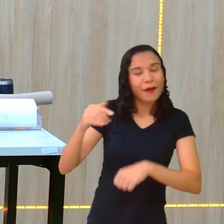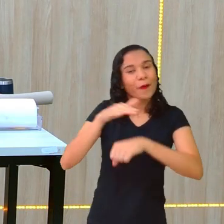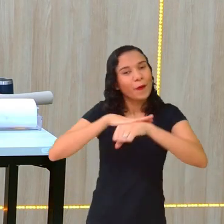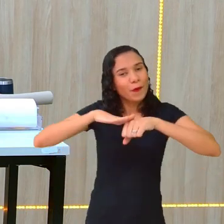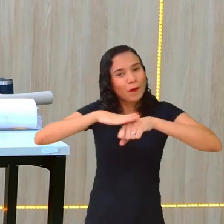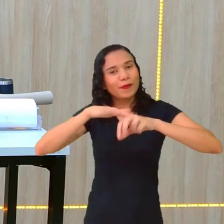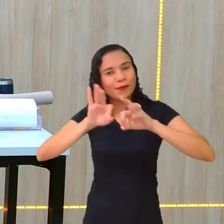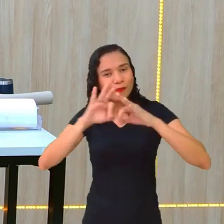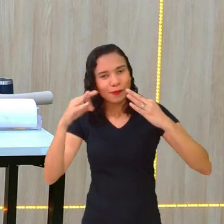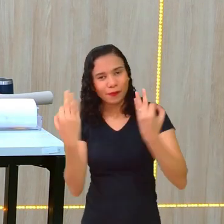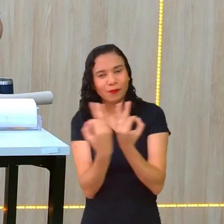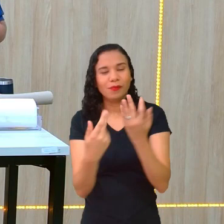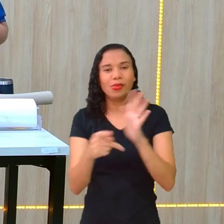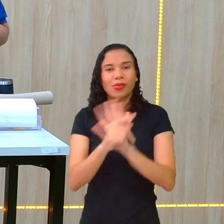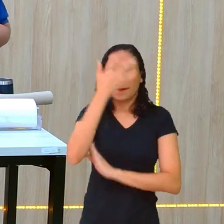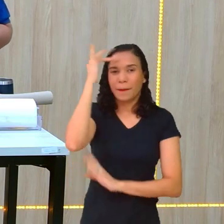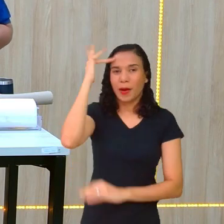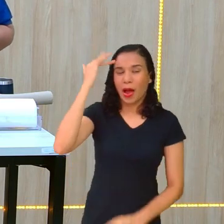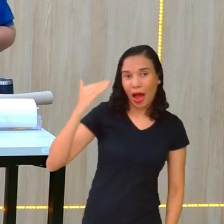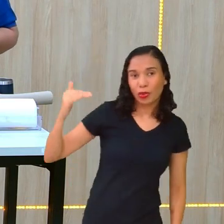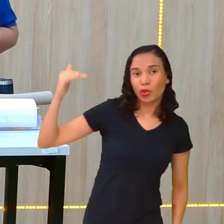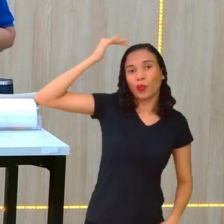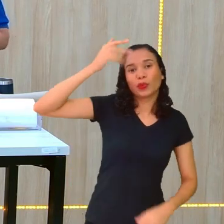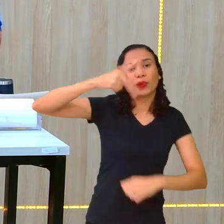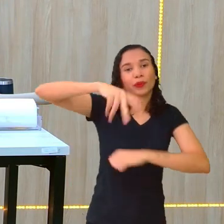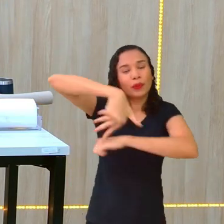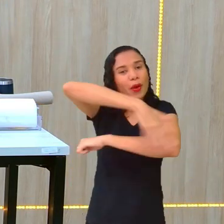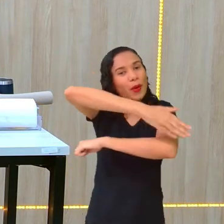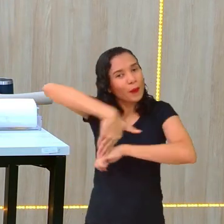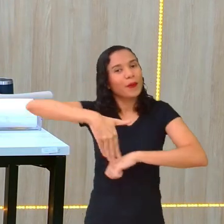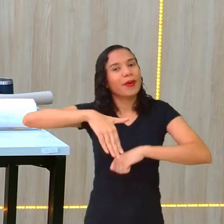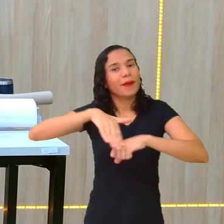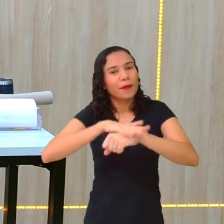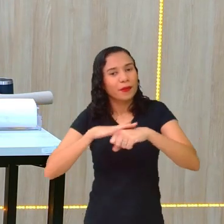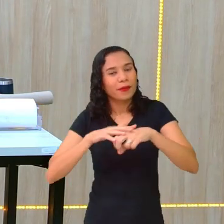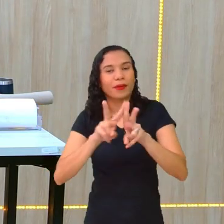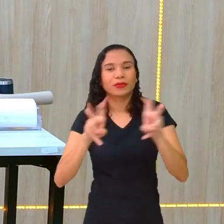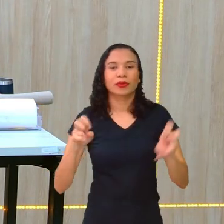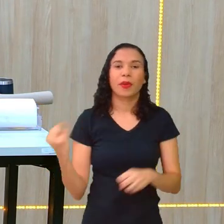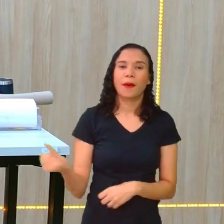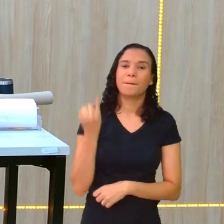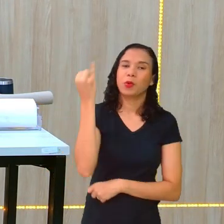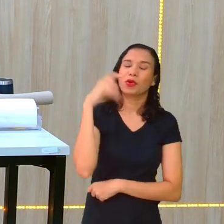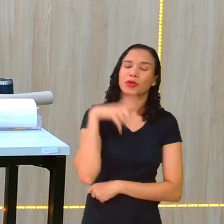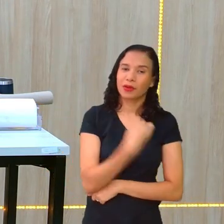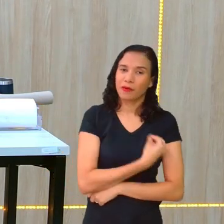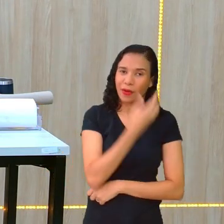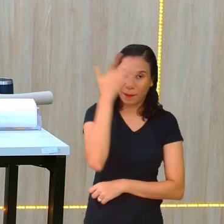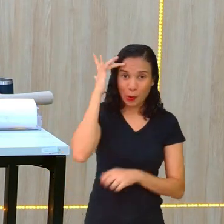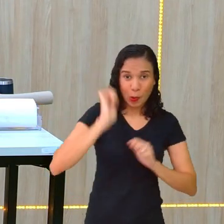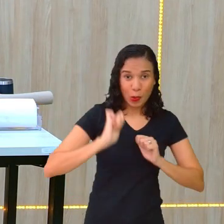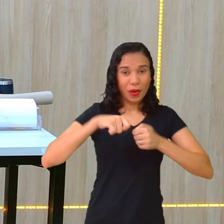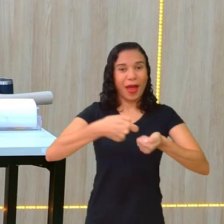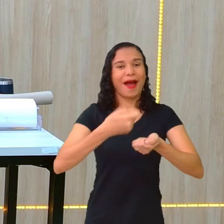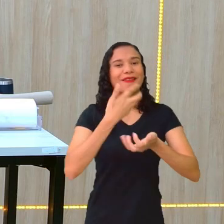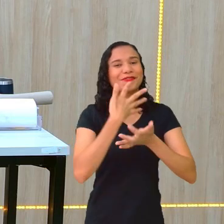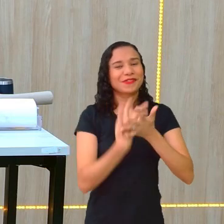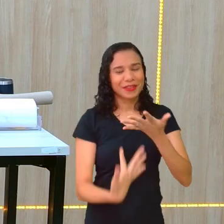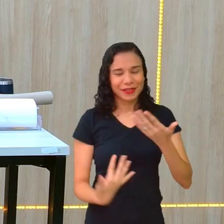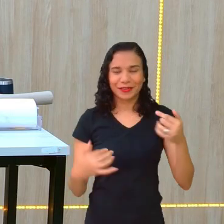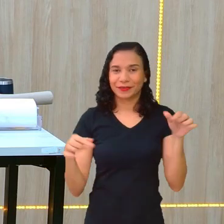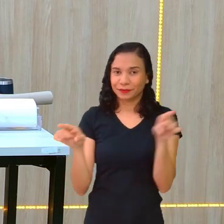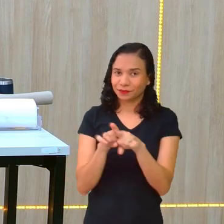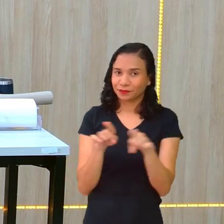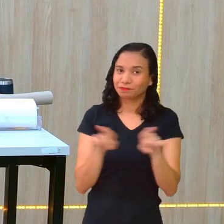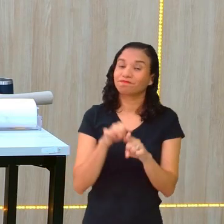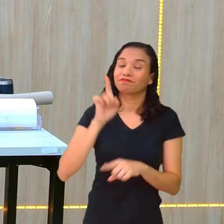com a família, com os adultos da sua rua e fale aí da importância de ser um doador. E ainda a questão,